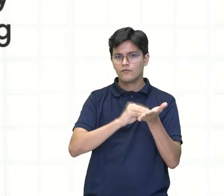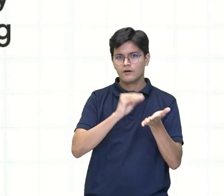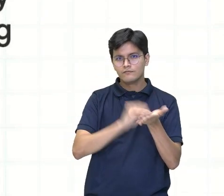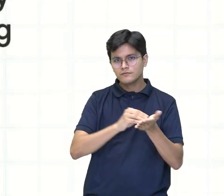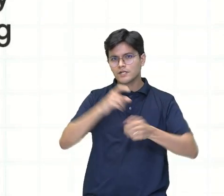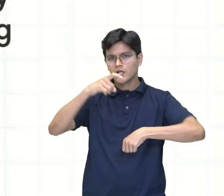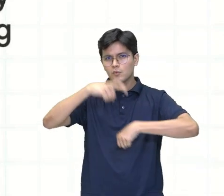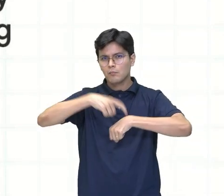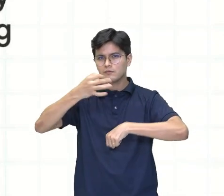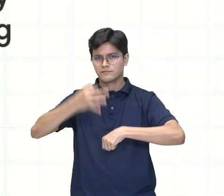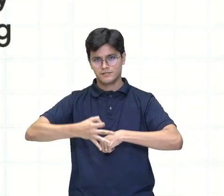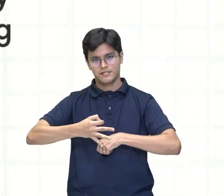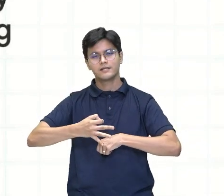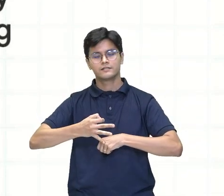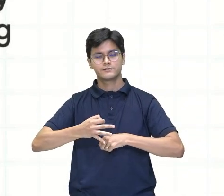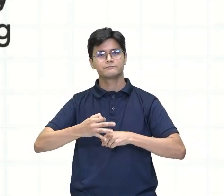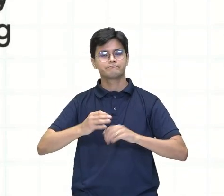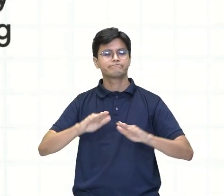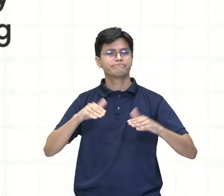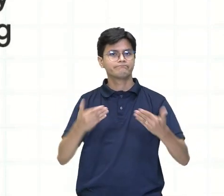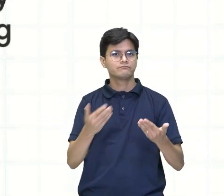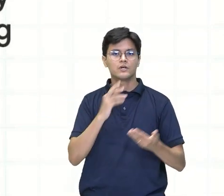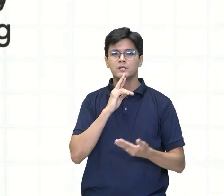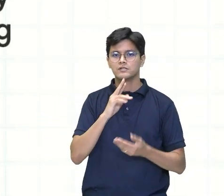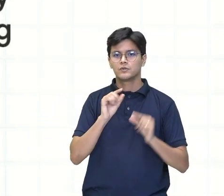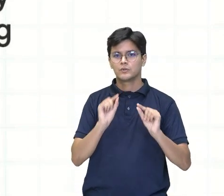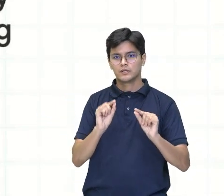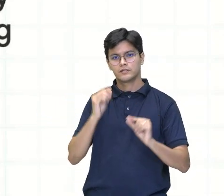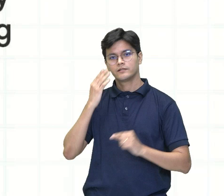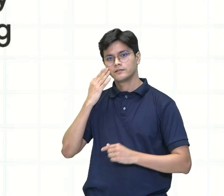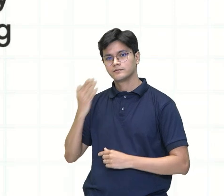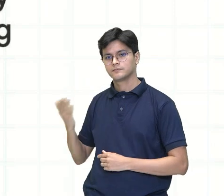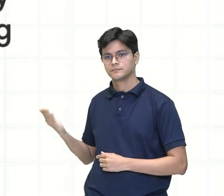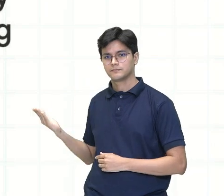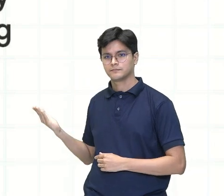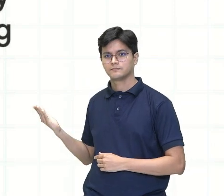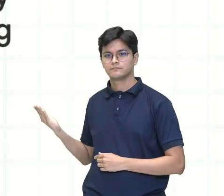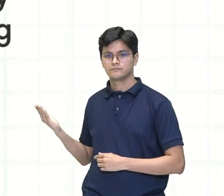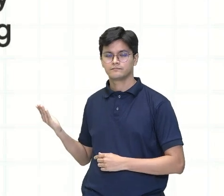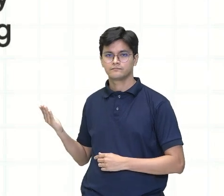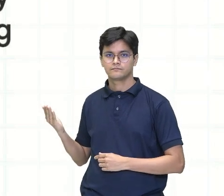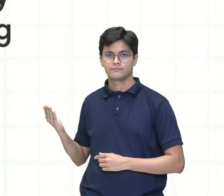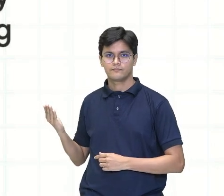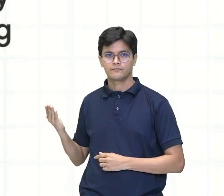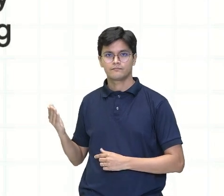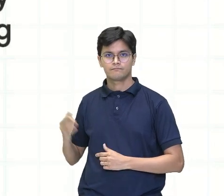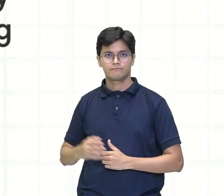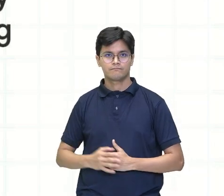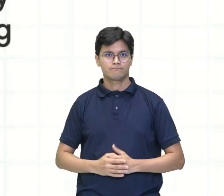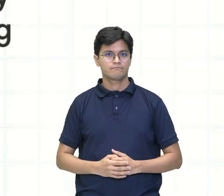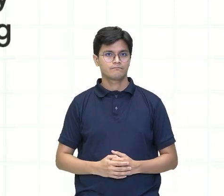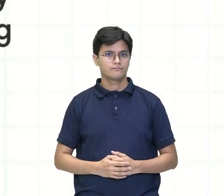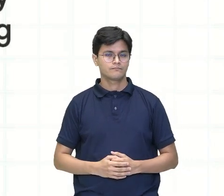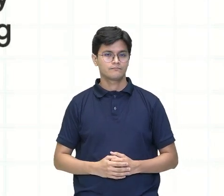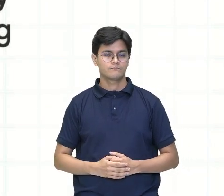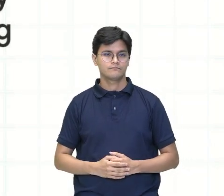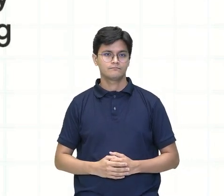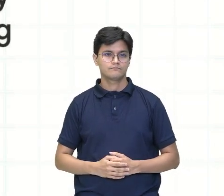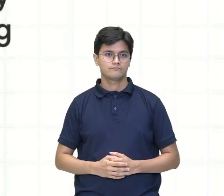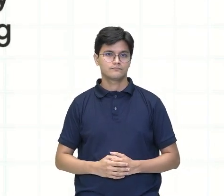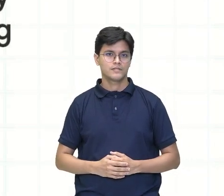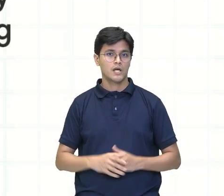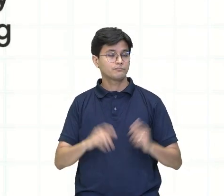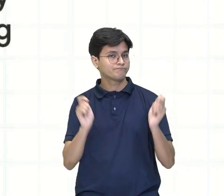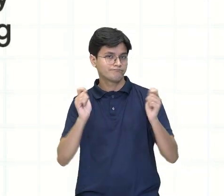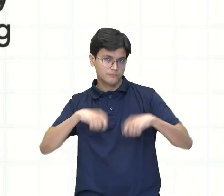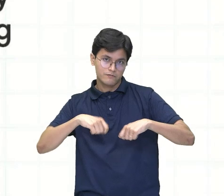tempo apropriado, né? He probably would be bled out. Ele poderia, né, ficar sangrando ali